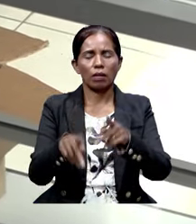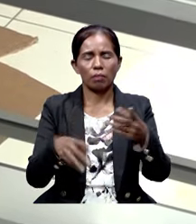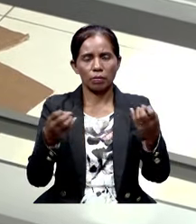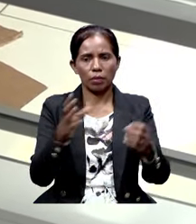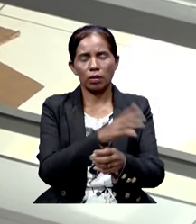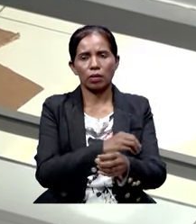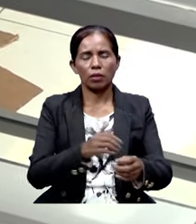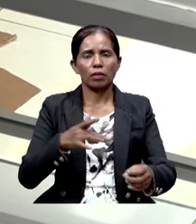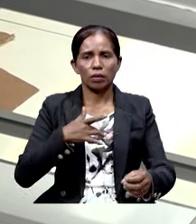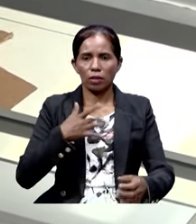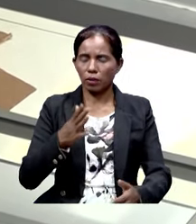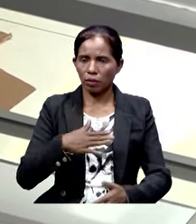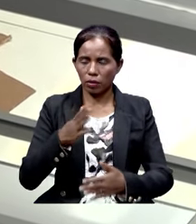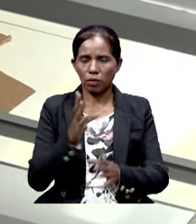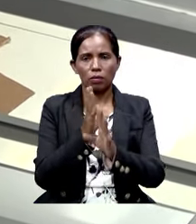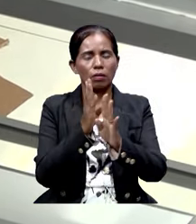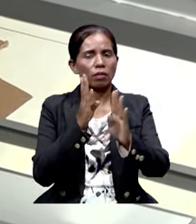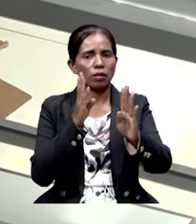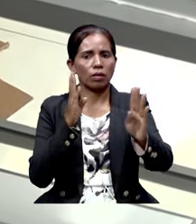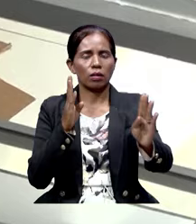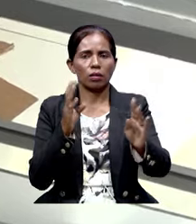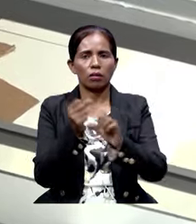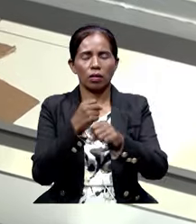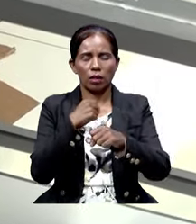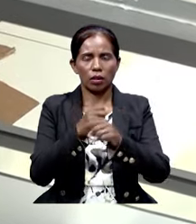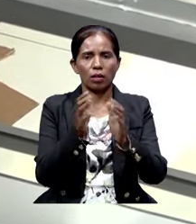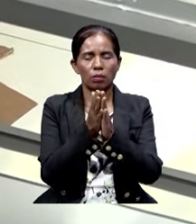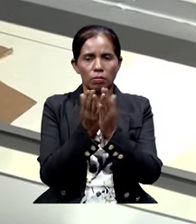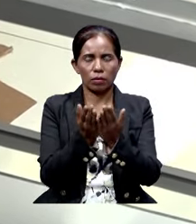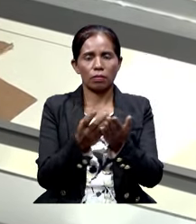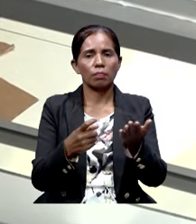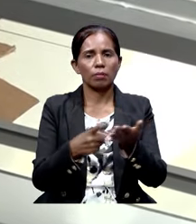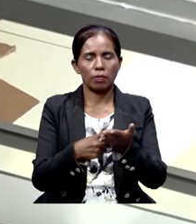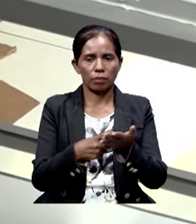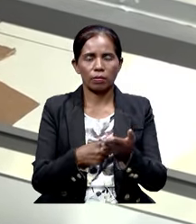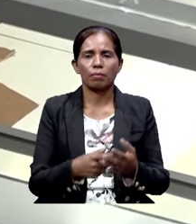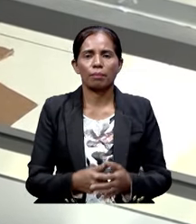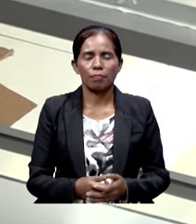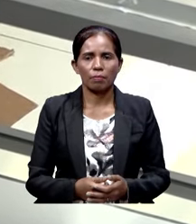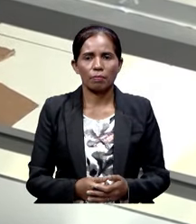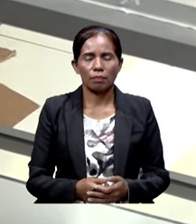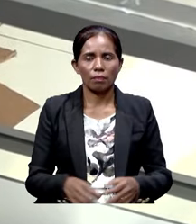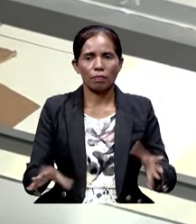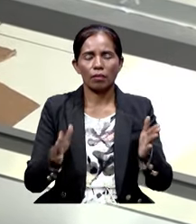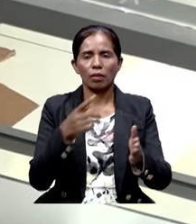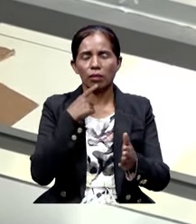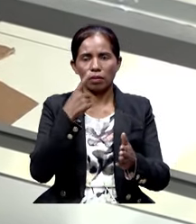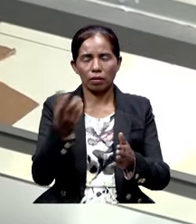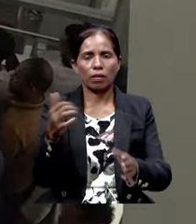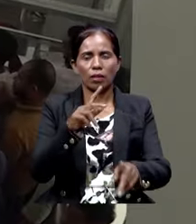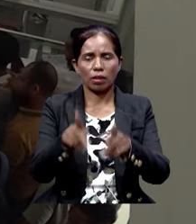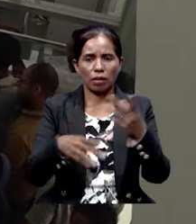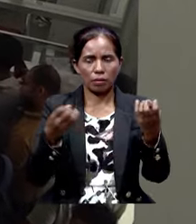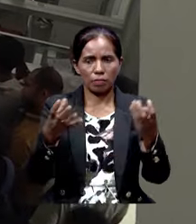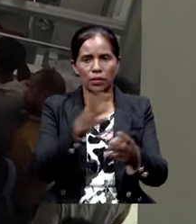com entusiasmo, formanaro, com trata passaporte. O cenário não é a tu derram. Cidadão